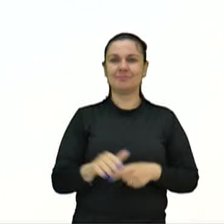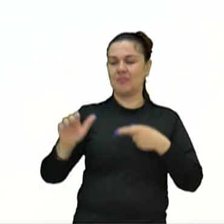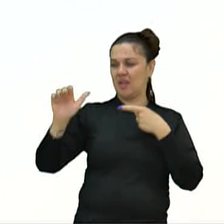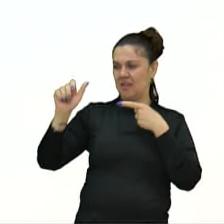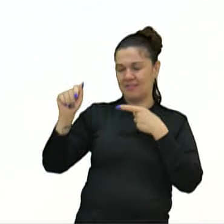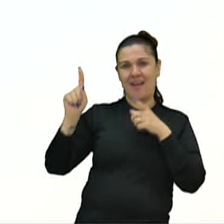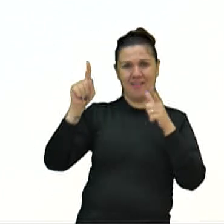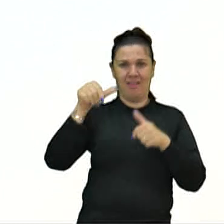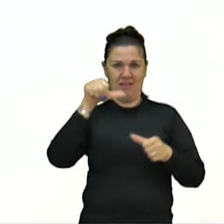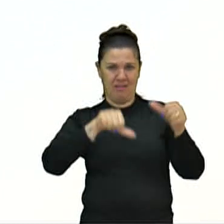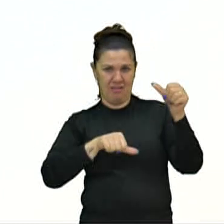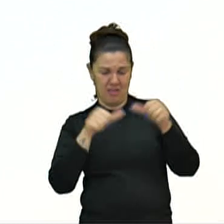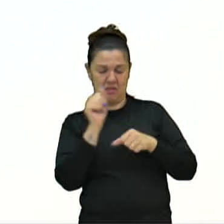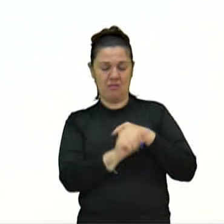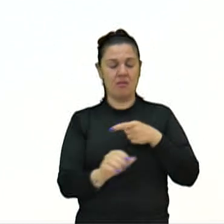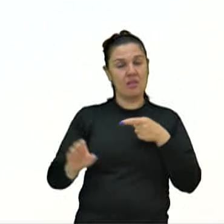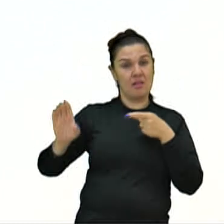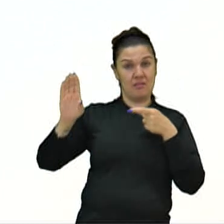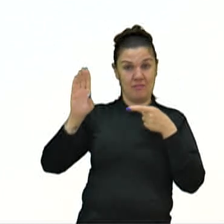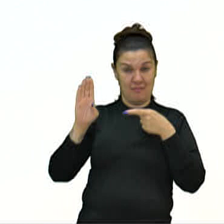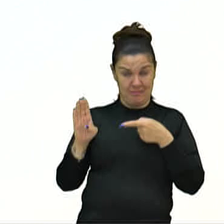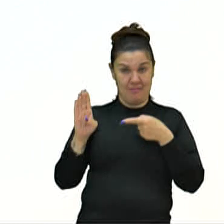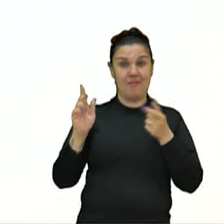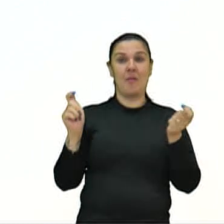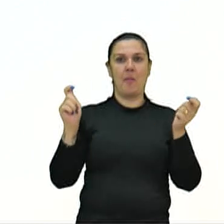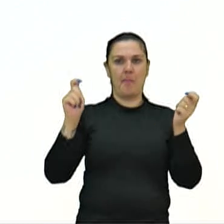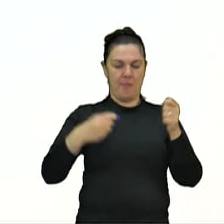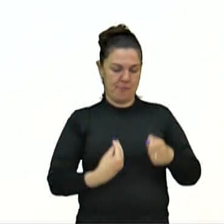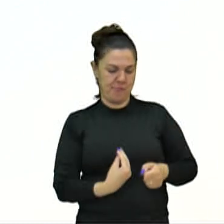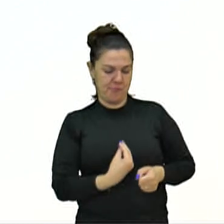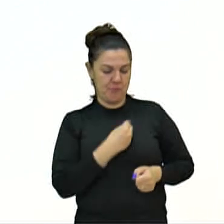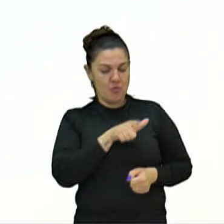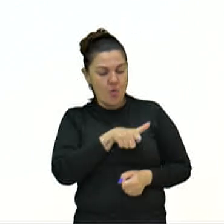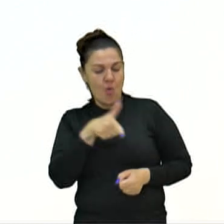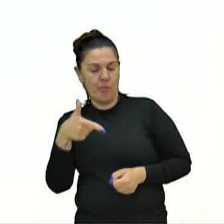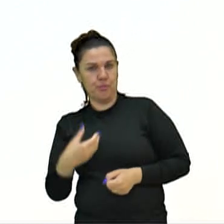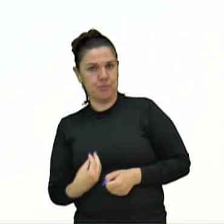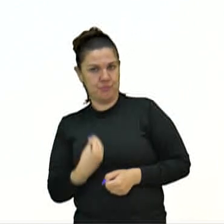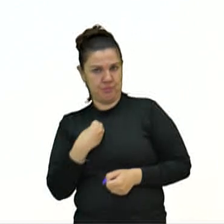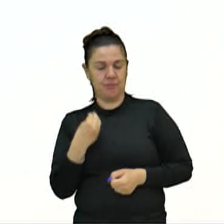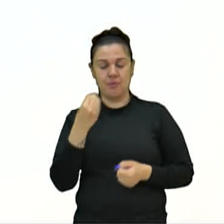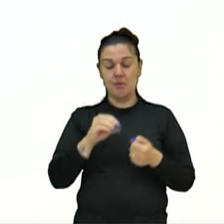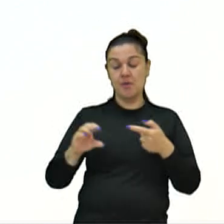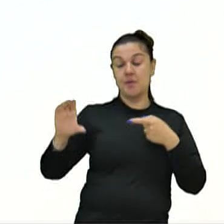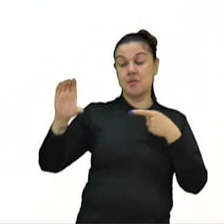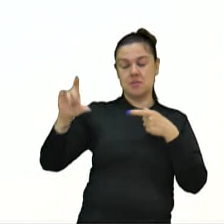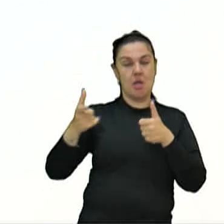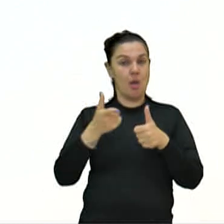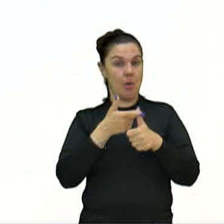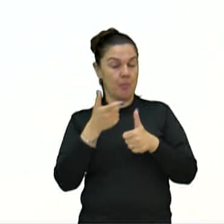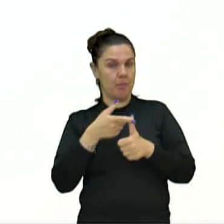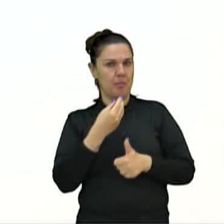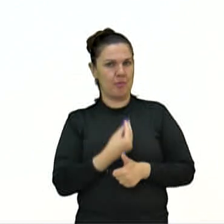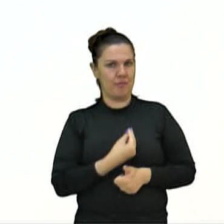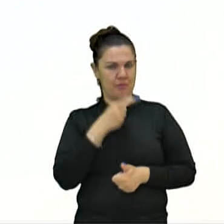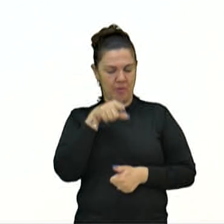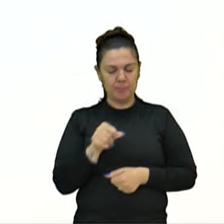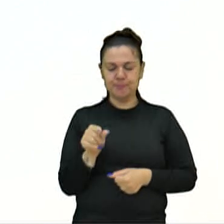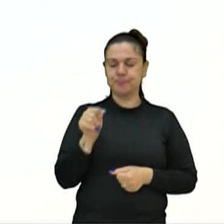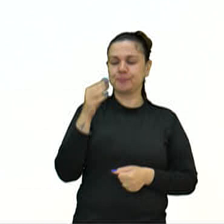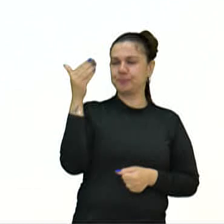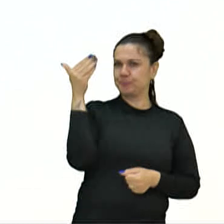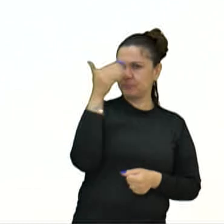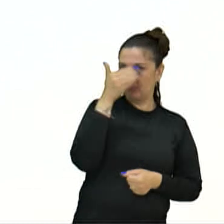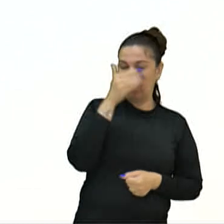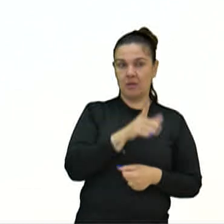criados em laboratório. Letra B, um ser vivo se origina de outro ser vivo. Letra C, o primeiro ser vivo era um micro-organismo. Ou